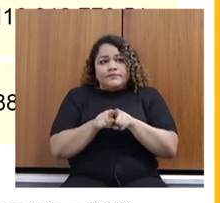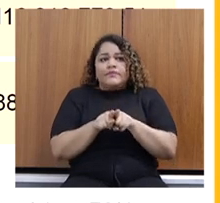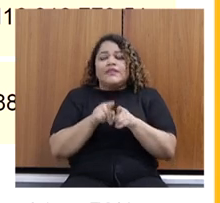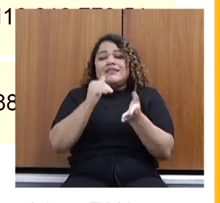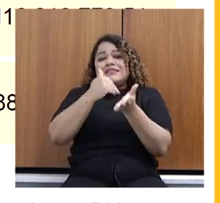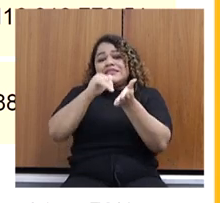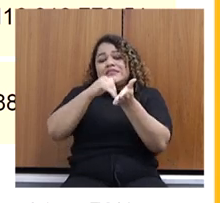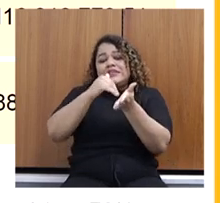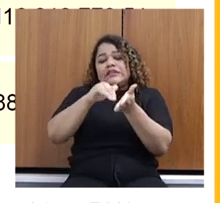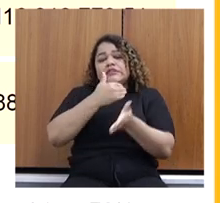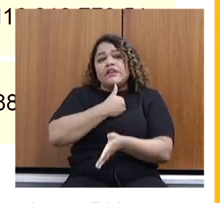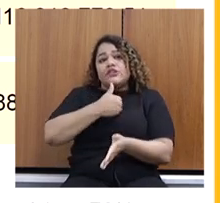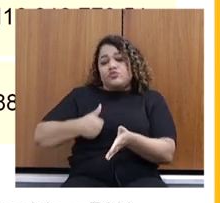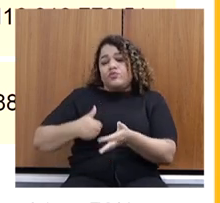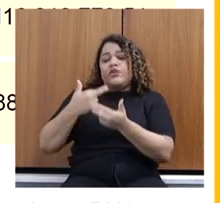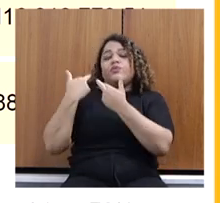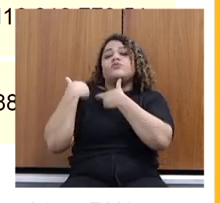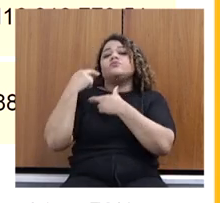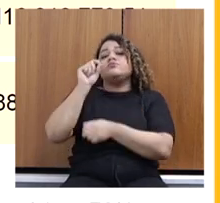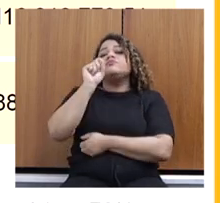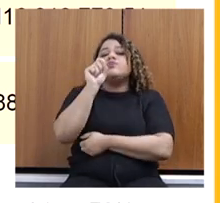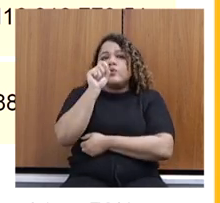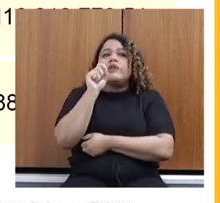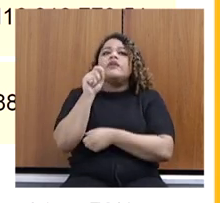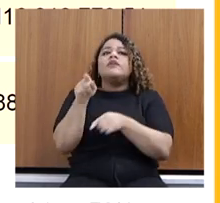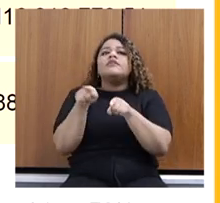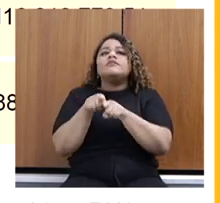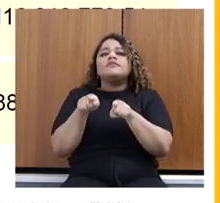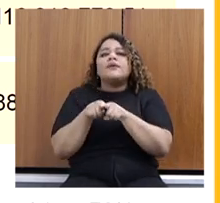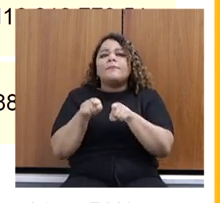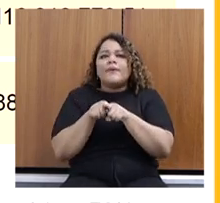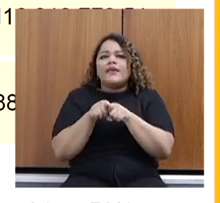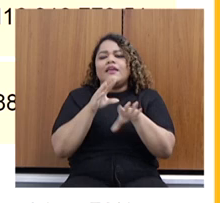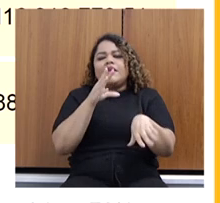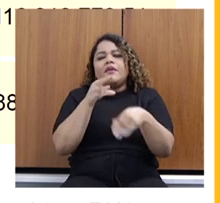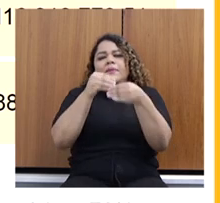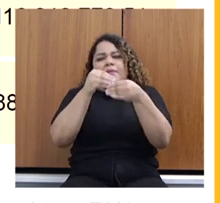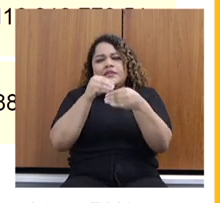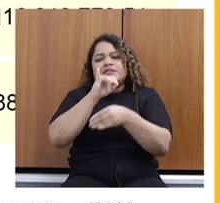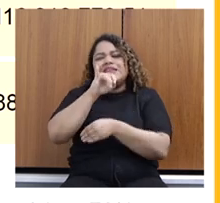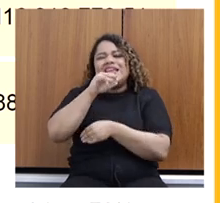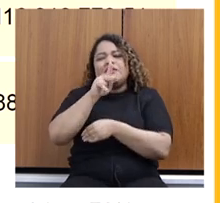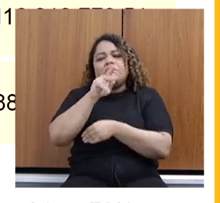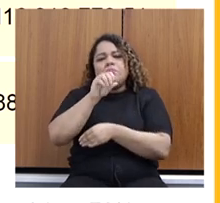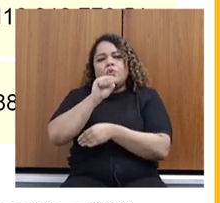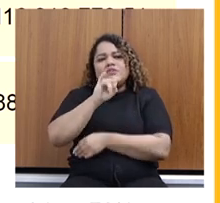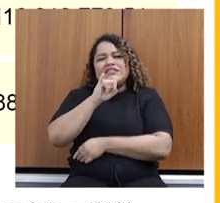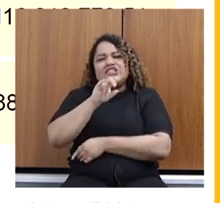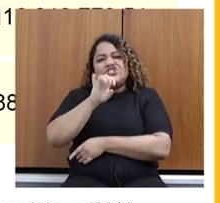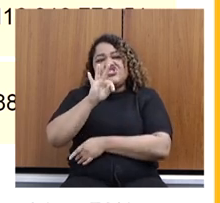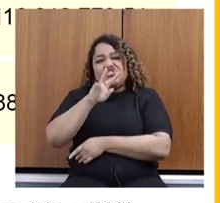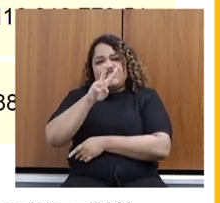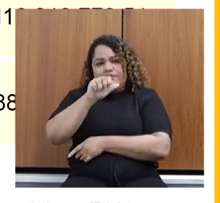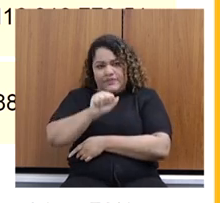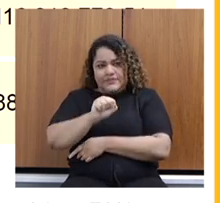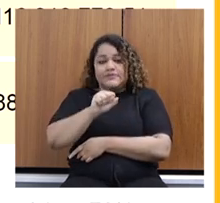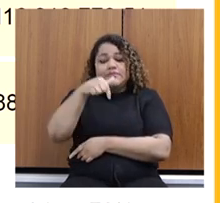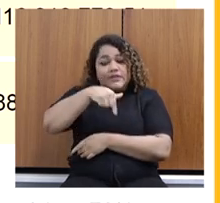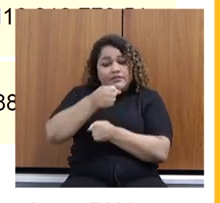tem sob sua responsabilidade, que é a execução de emendas impositivas. Esse ano já foram feitas